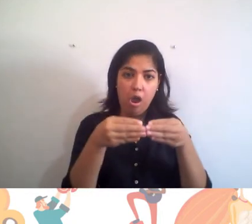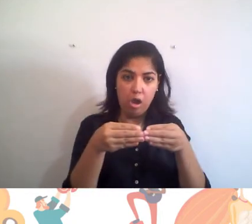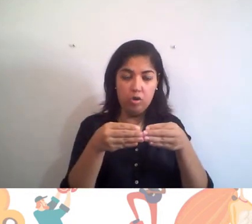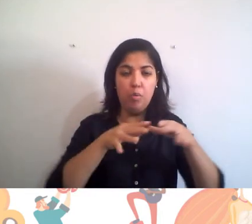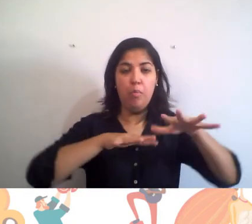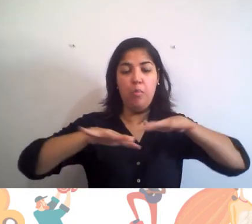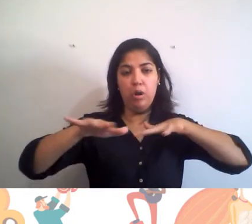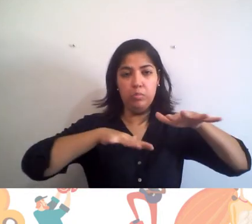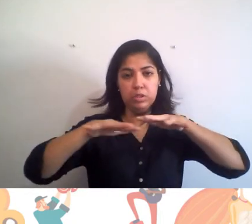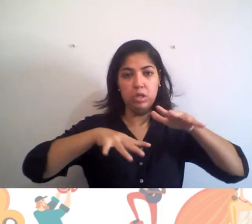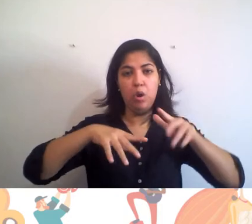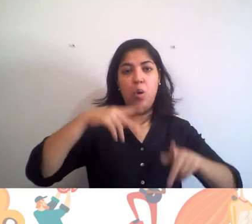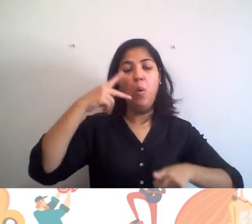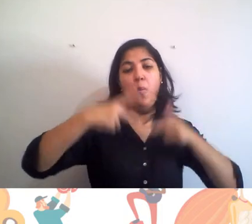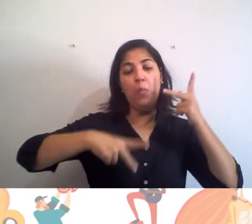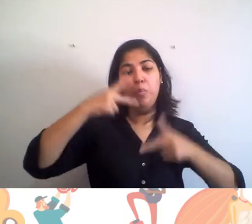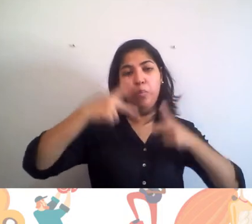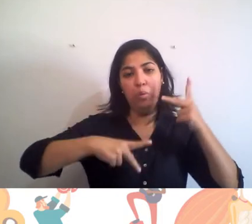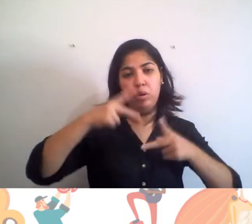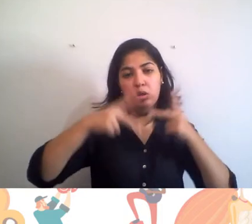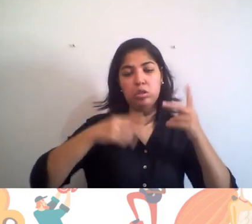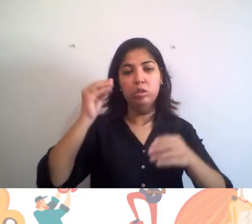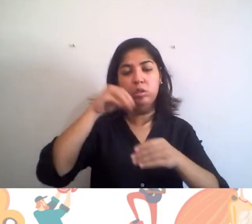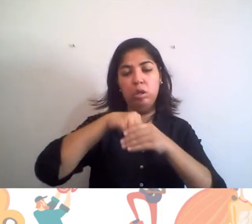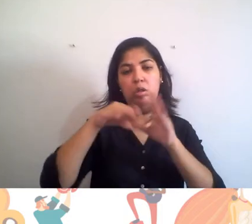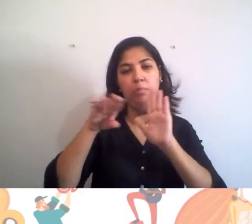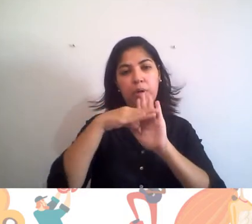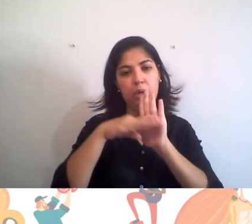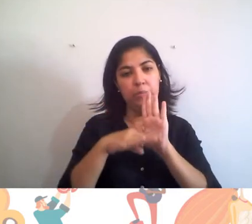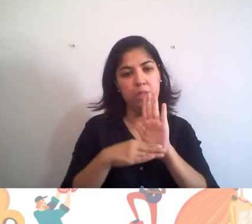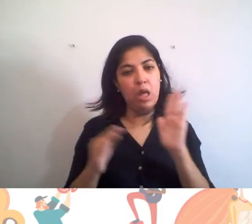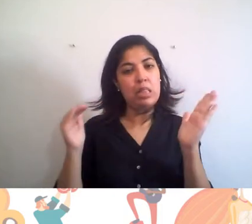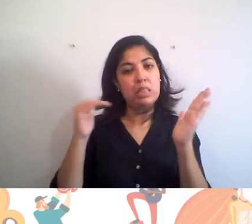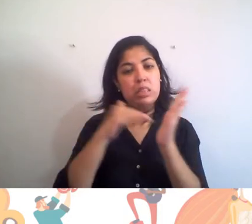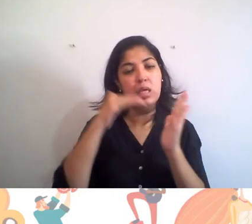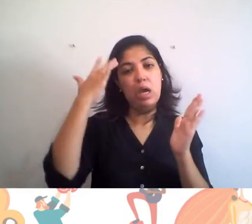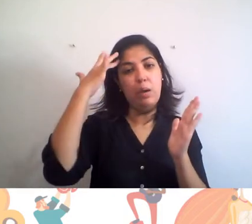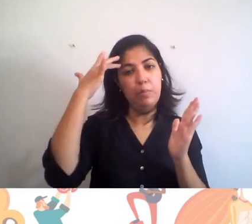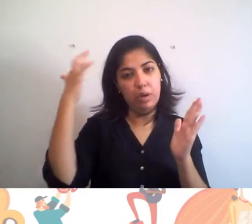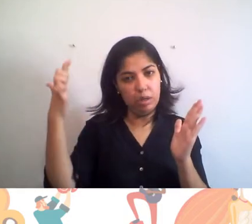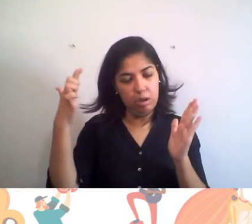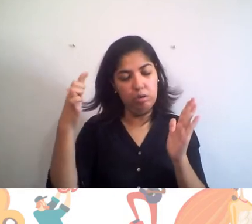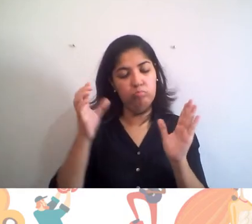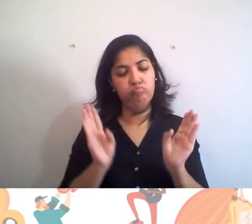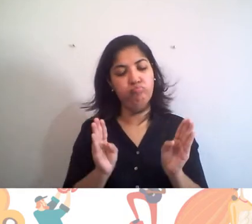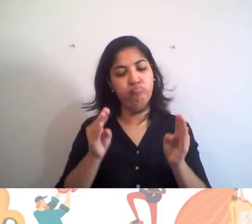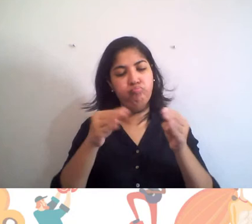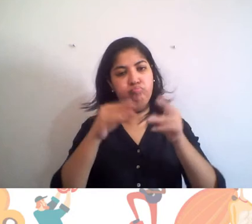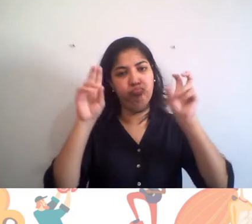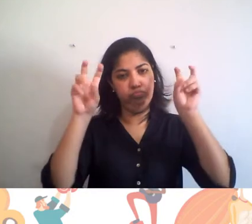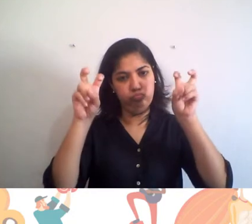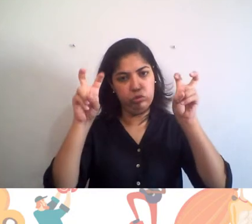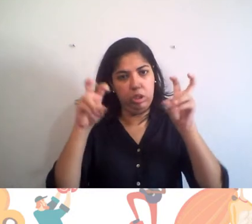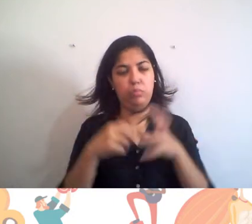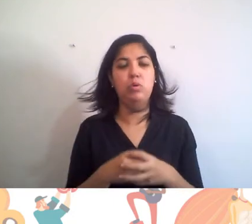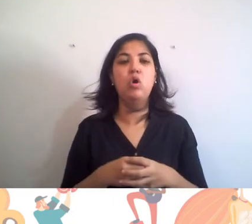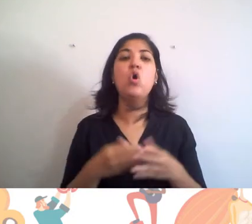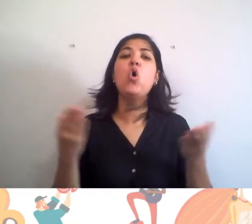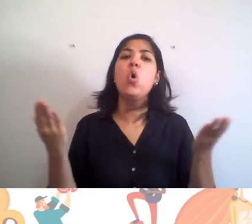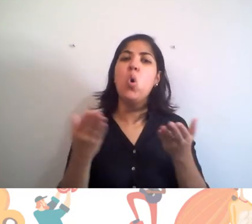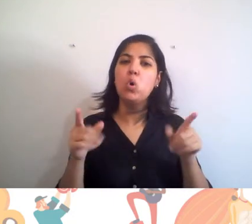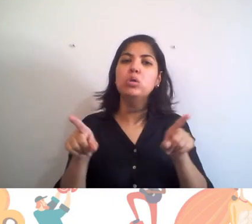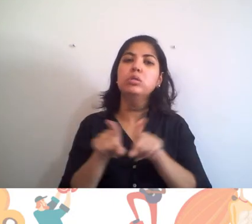da nossa programação, né, que segue até amanhã, ainda nesse eixo, e hoje ainda tem várias outras